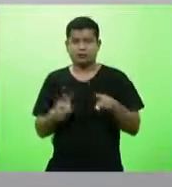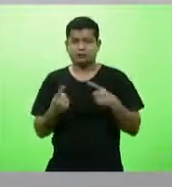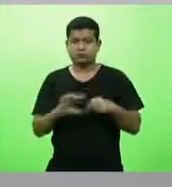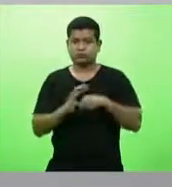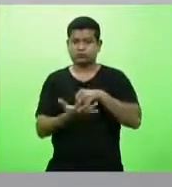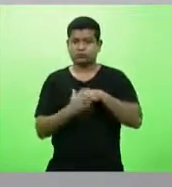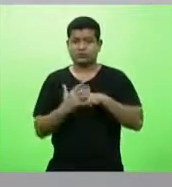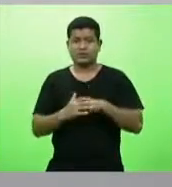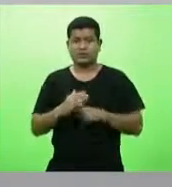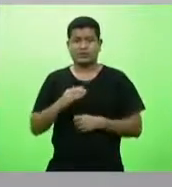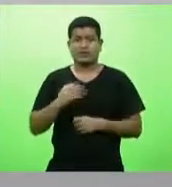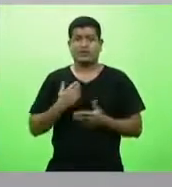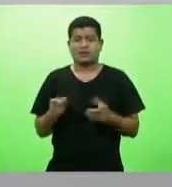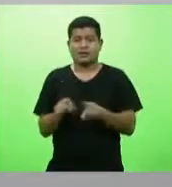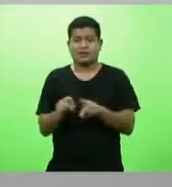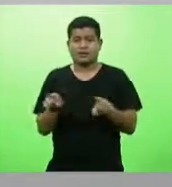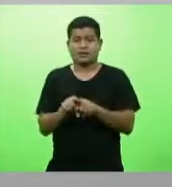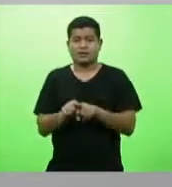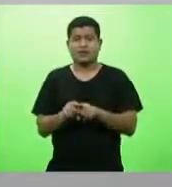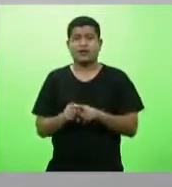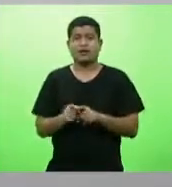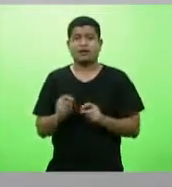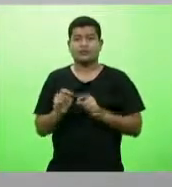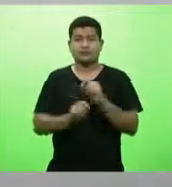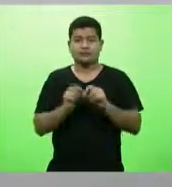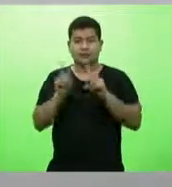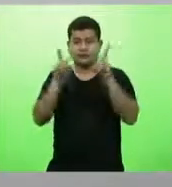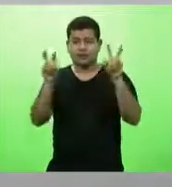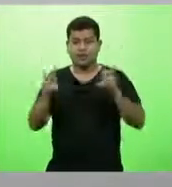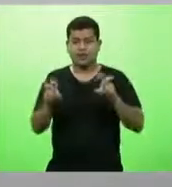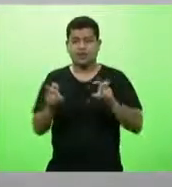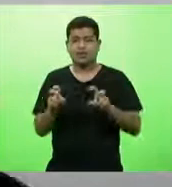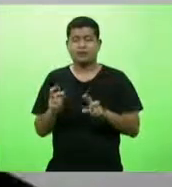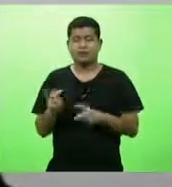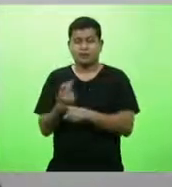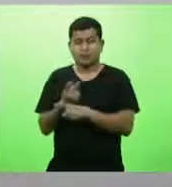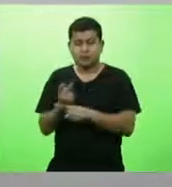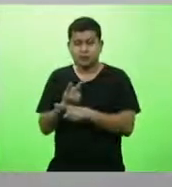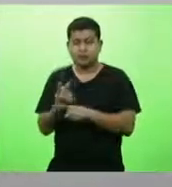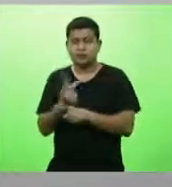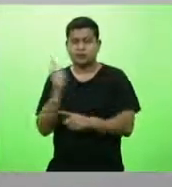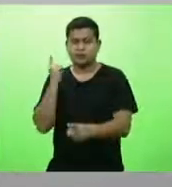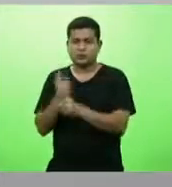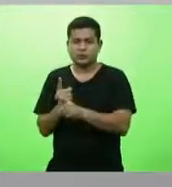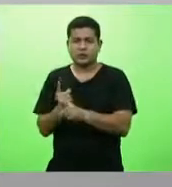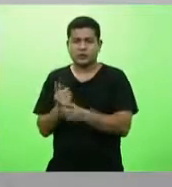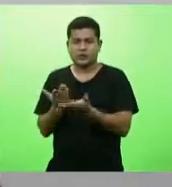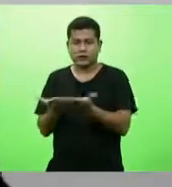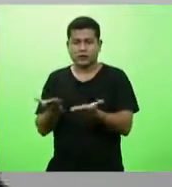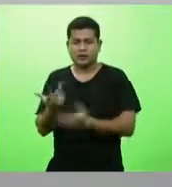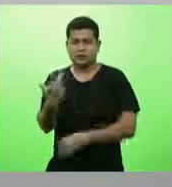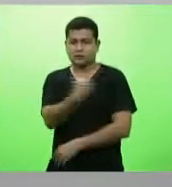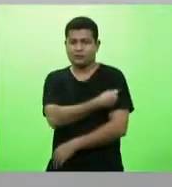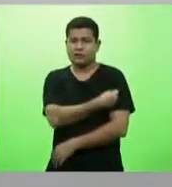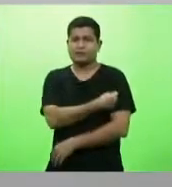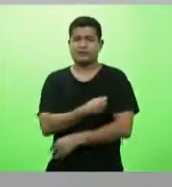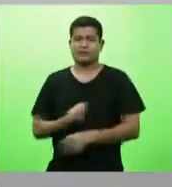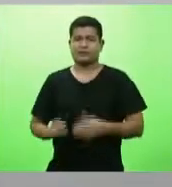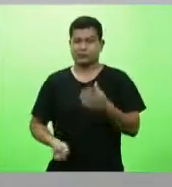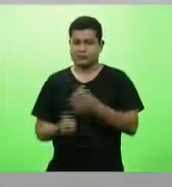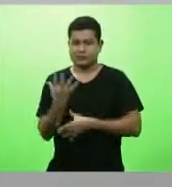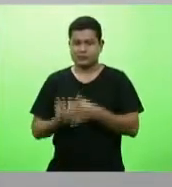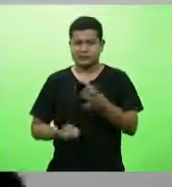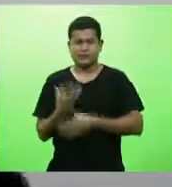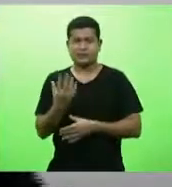da busca de uma vacina. Hoje a expectativa da vacina é muito grande, mas infelizmente elas